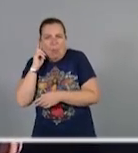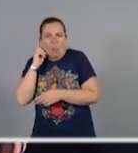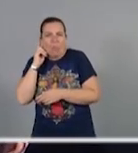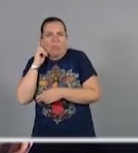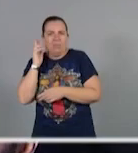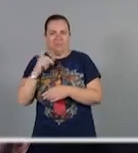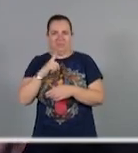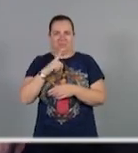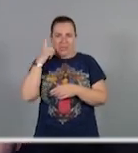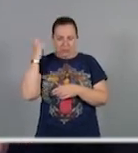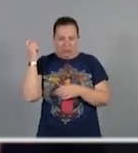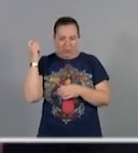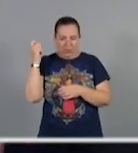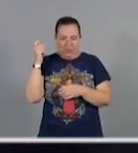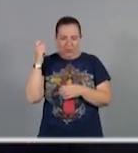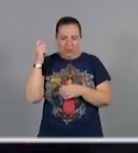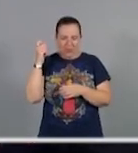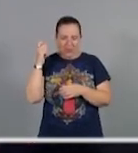Ah!